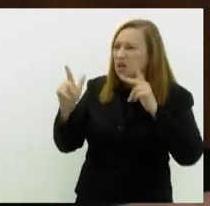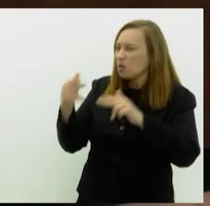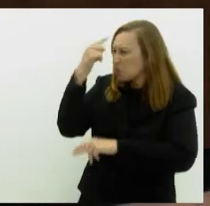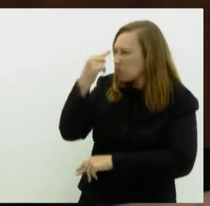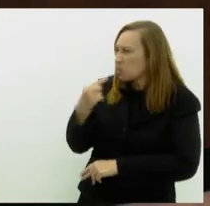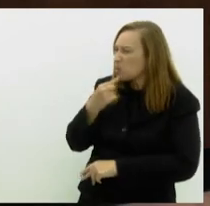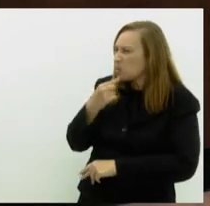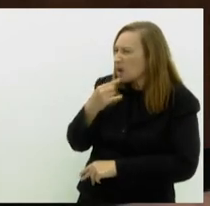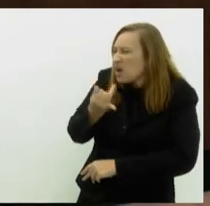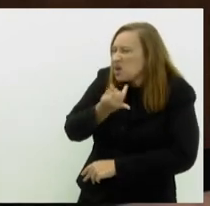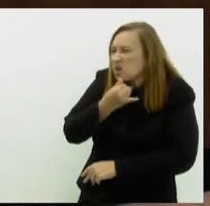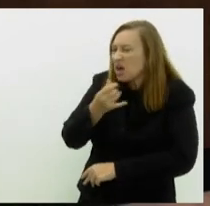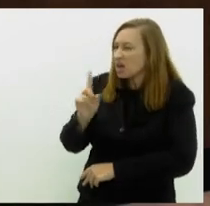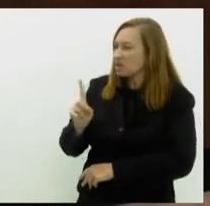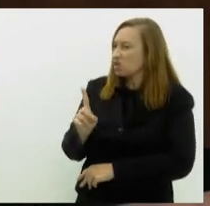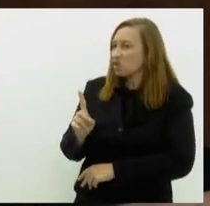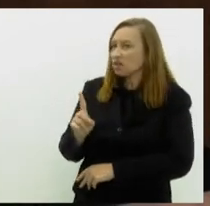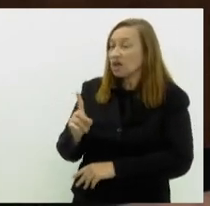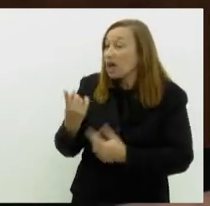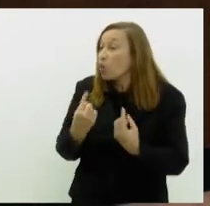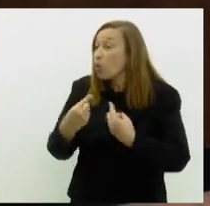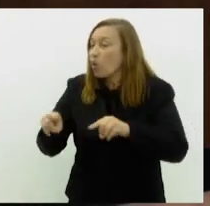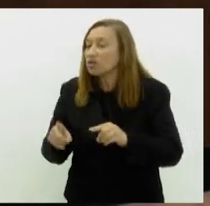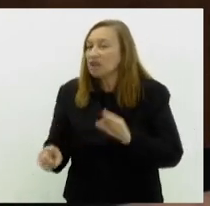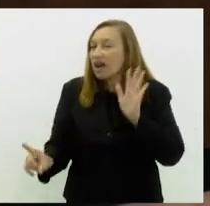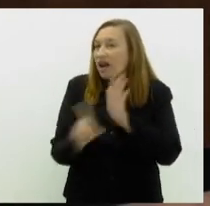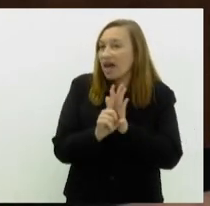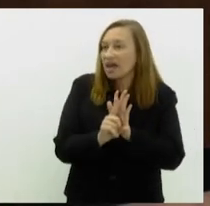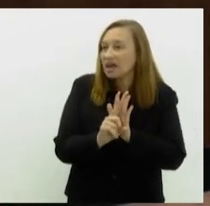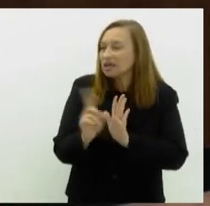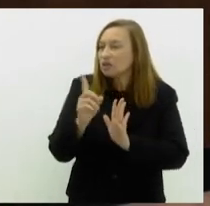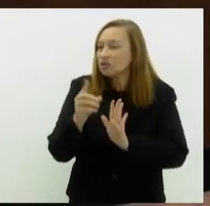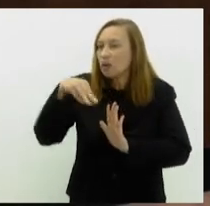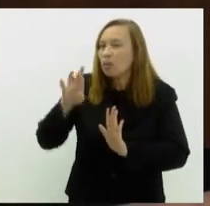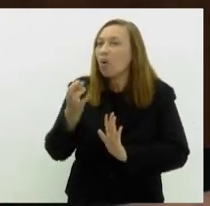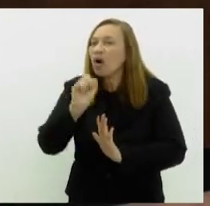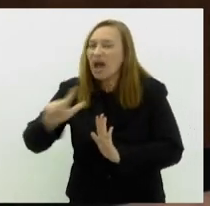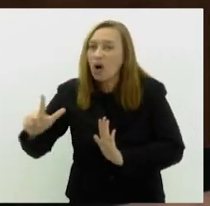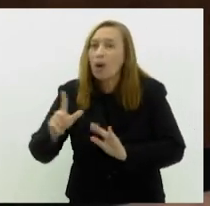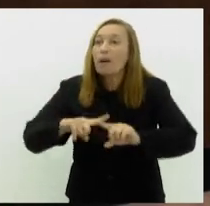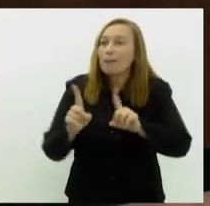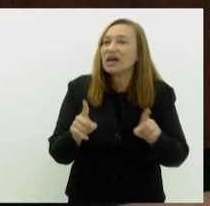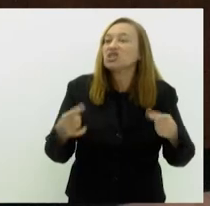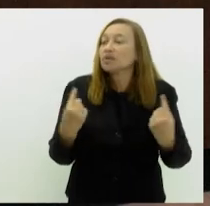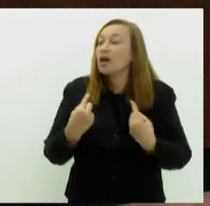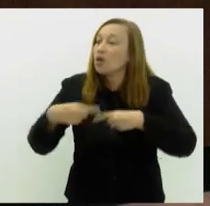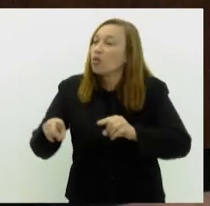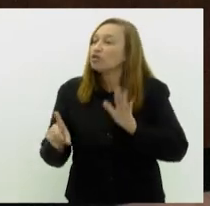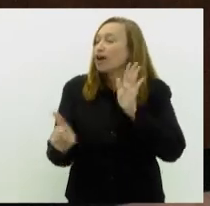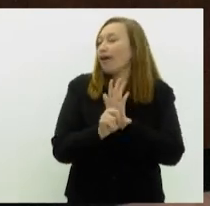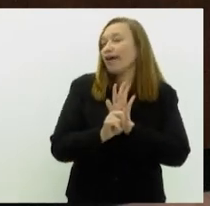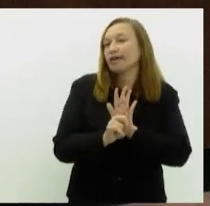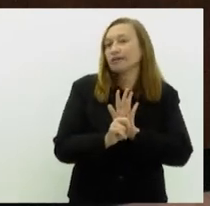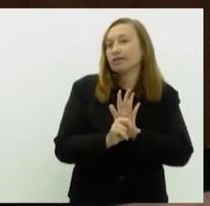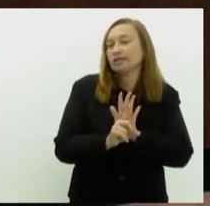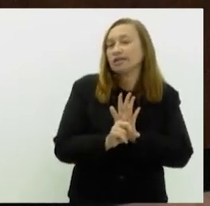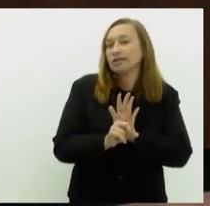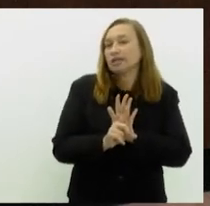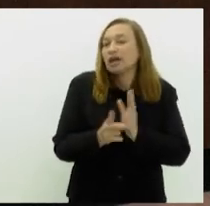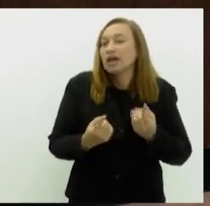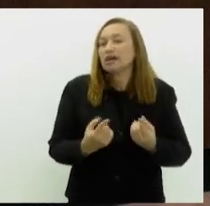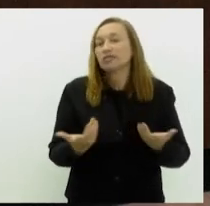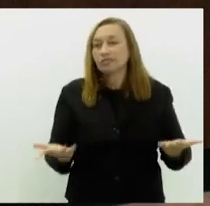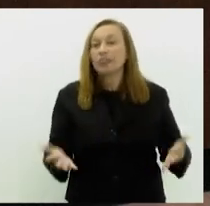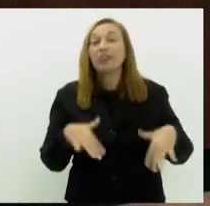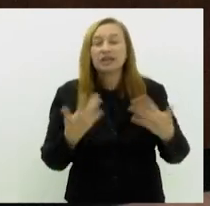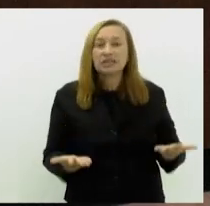fato, fere, inclusive, a legislação, não só a moral, aquilo que nós entendemos como moral, mas aquilo que, de fato, é impróprio para crianças e para